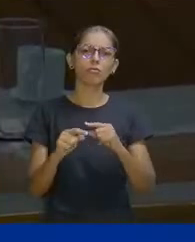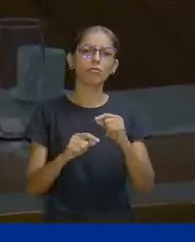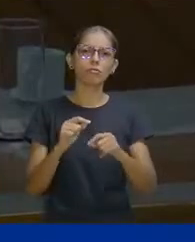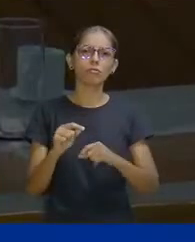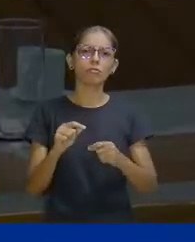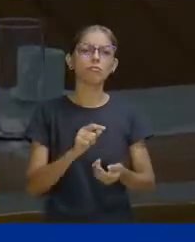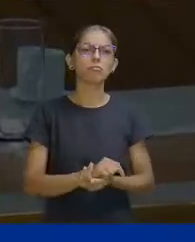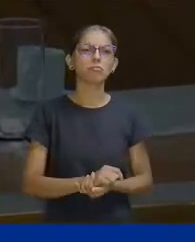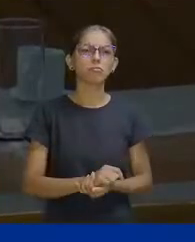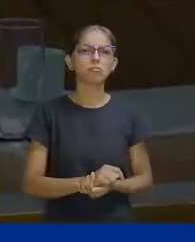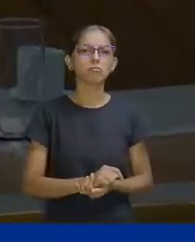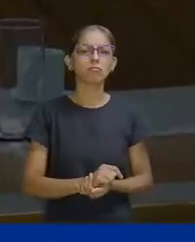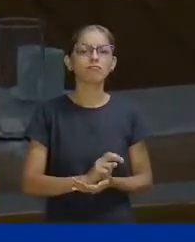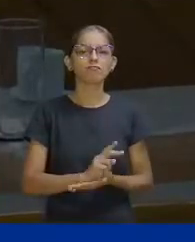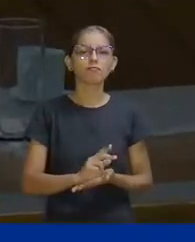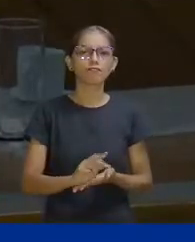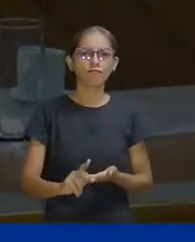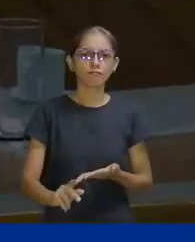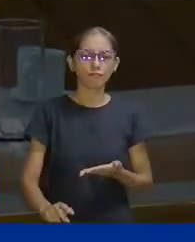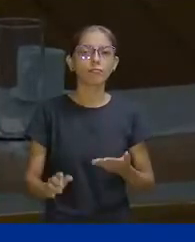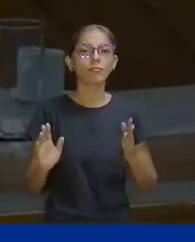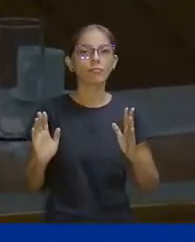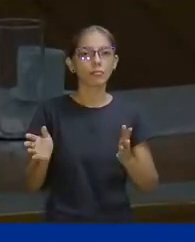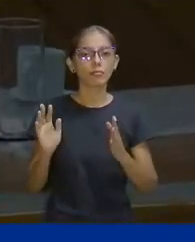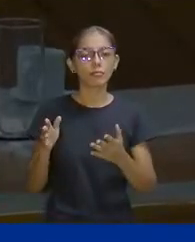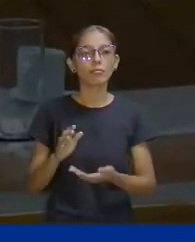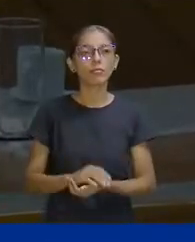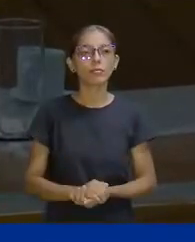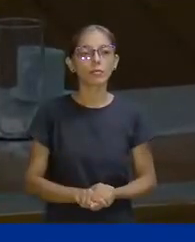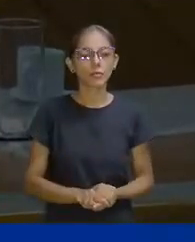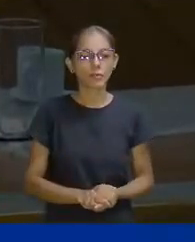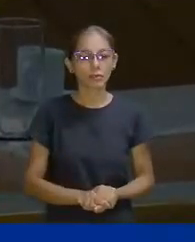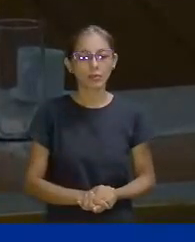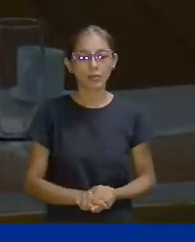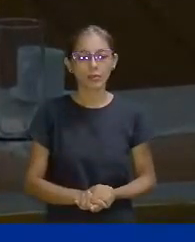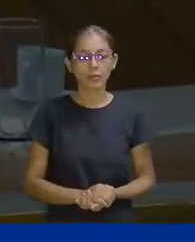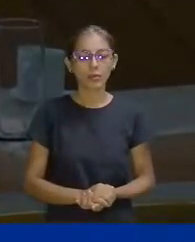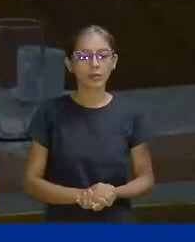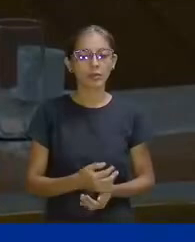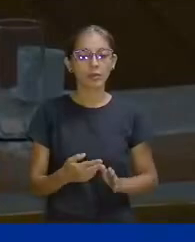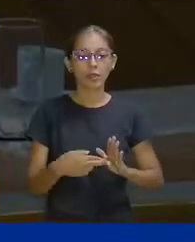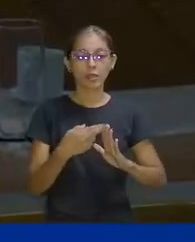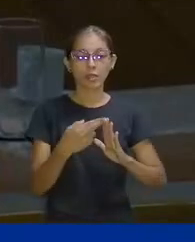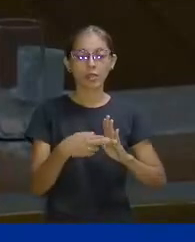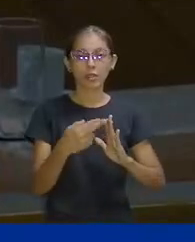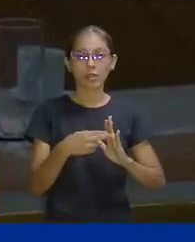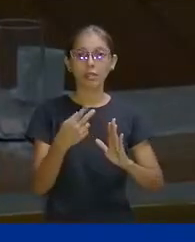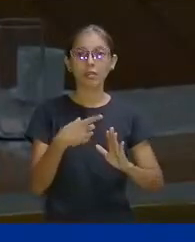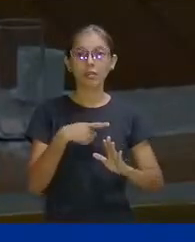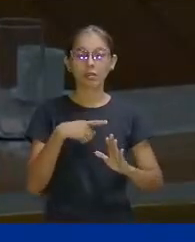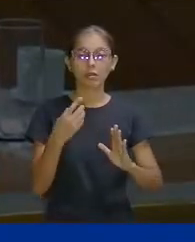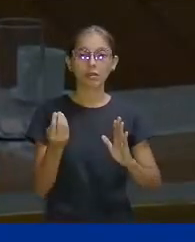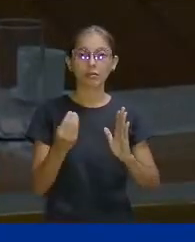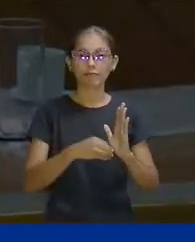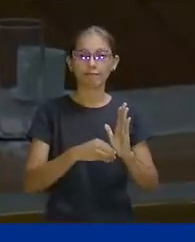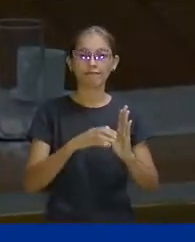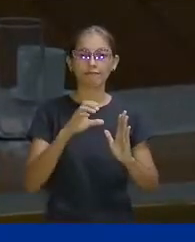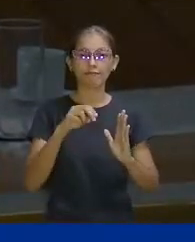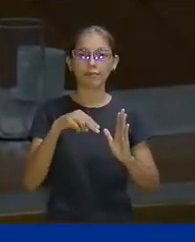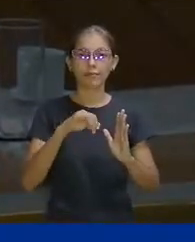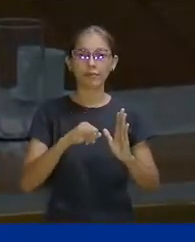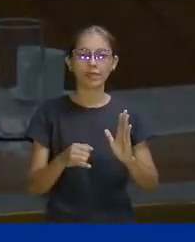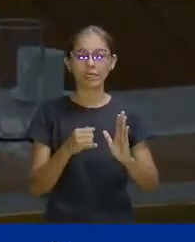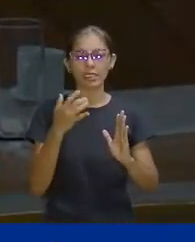ao ordenamento jurídico brasileiro por decisão, por uma resolução que consta lá no CNJ, não vou recordar o nome, acho que